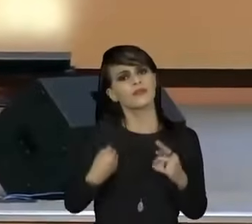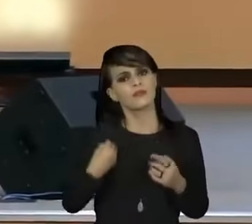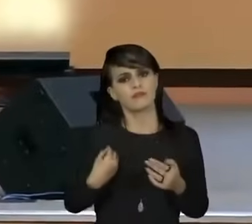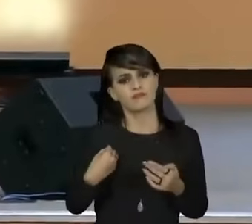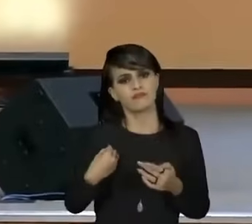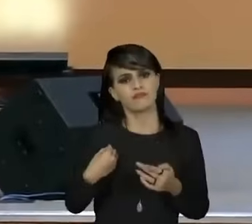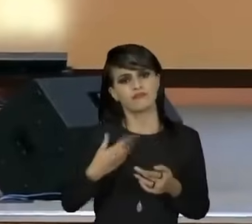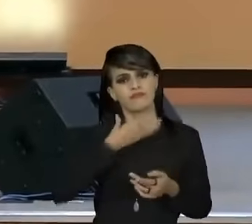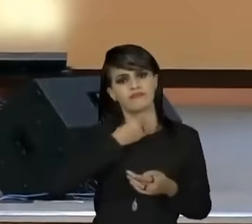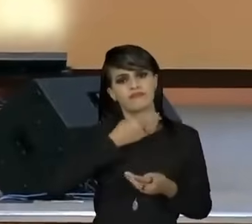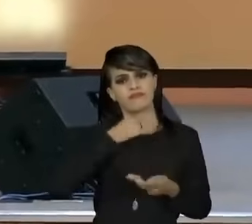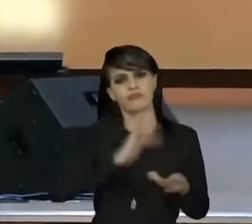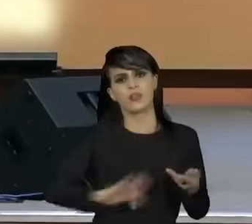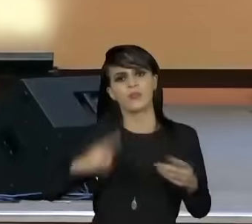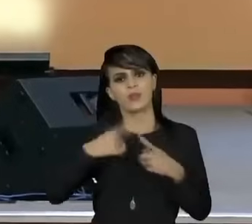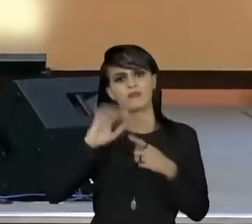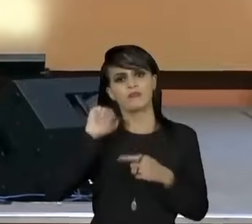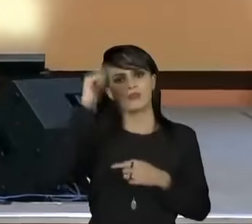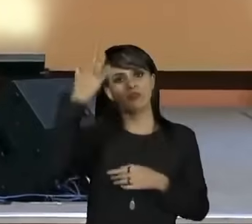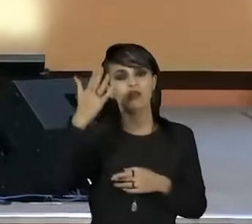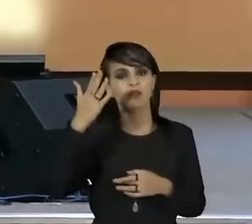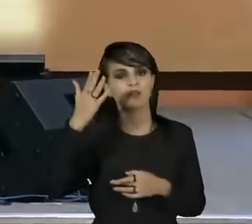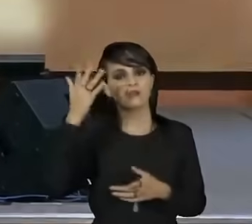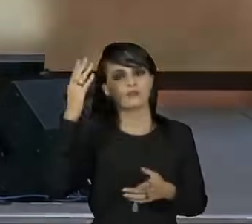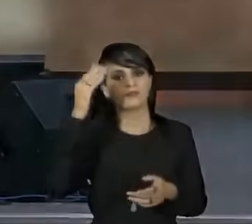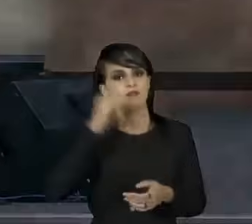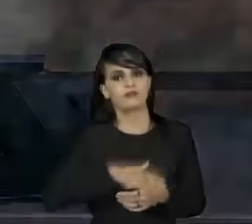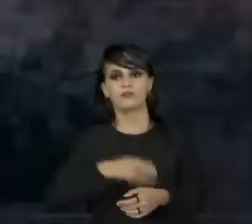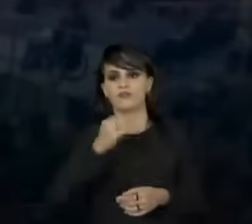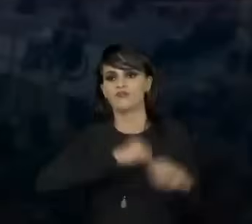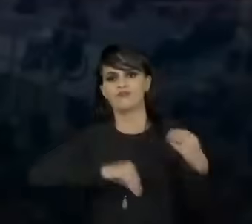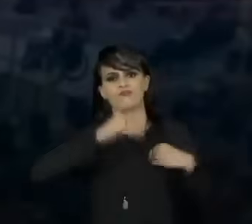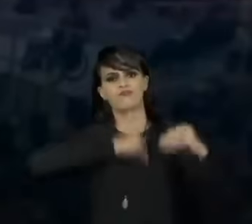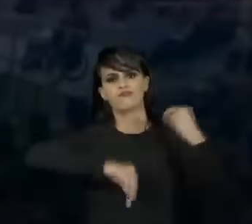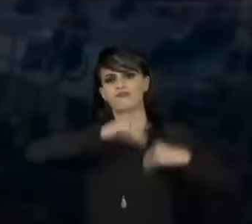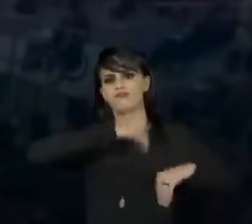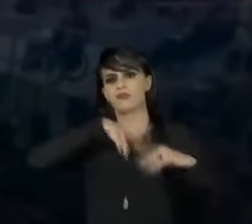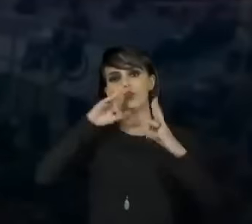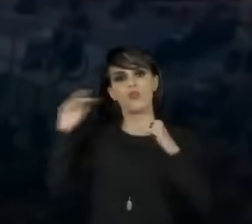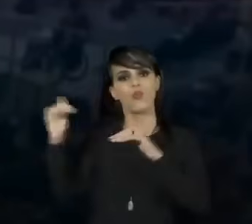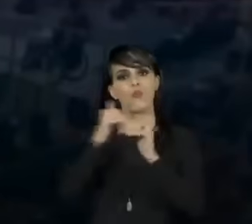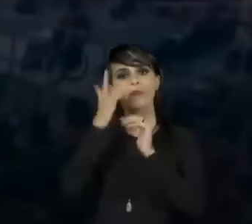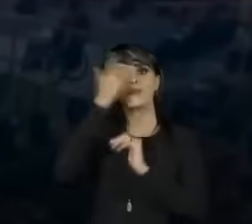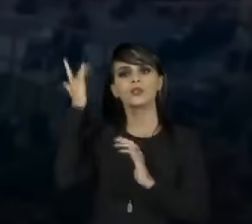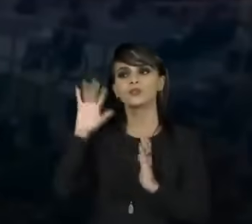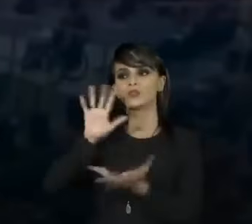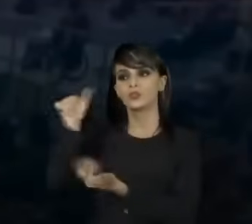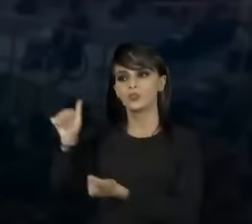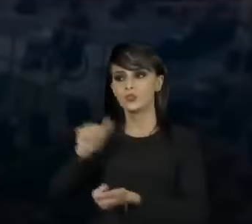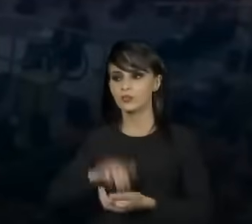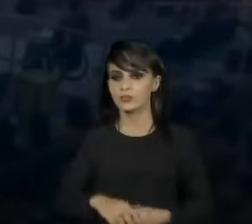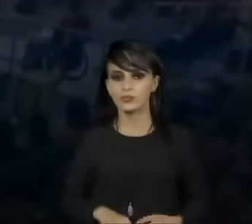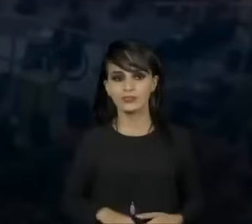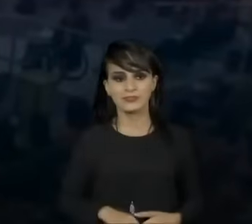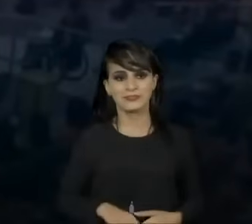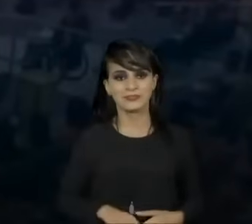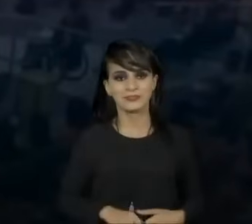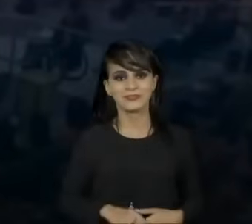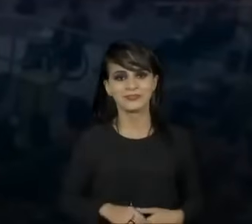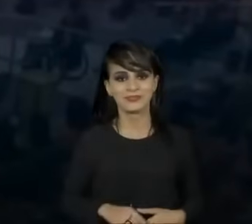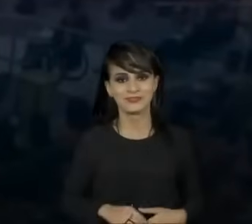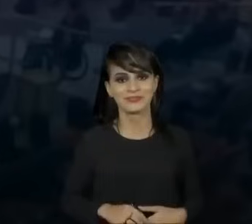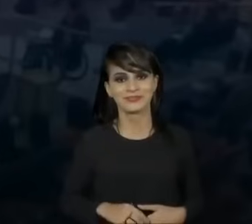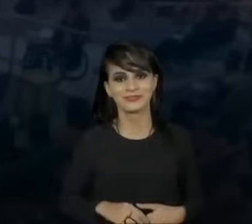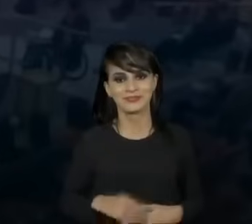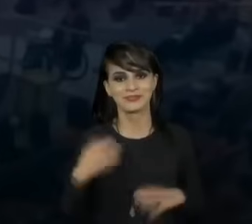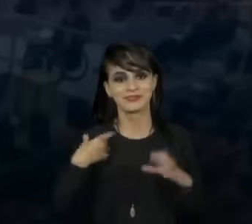hipocrisia e farisaísmo porque quando sai da igreja comete todo tipo de torpeza igual as pessoas lá de fora são